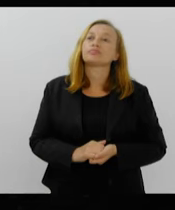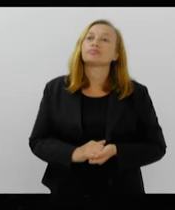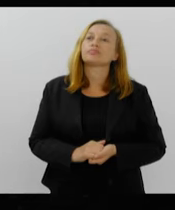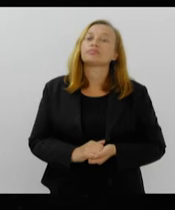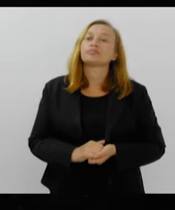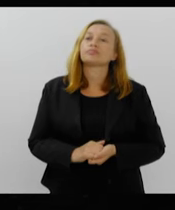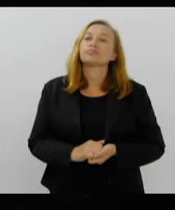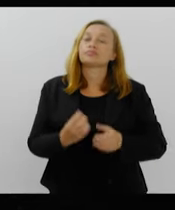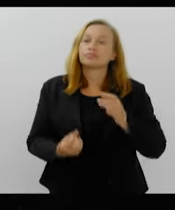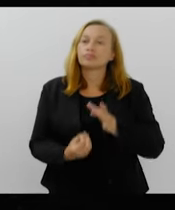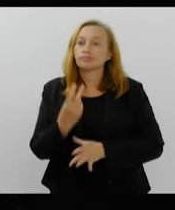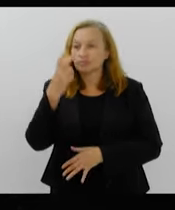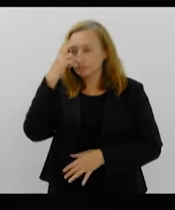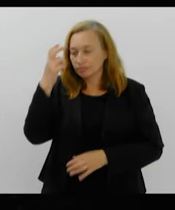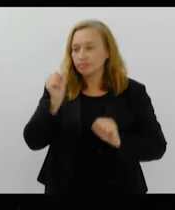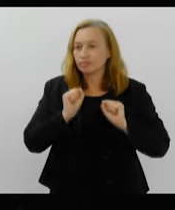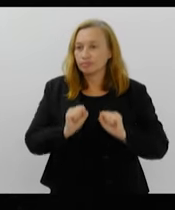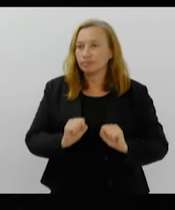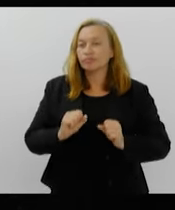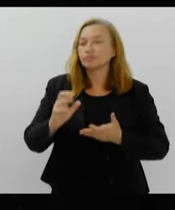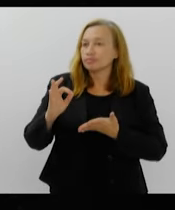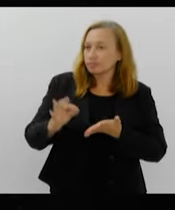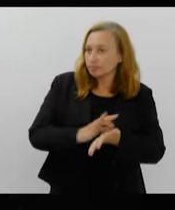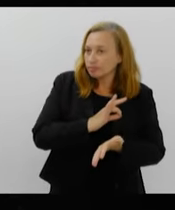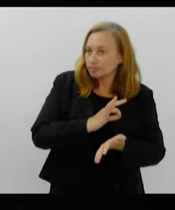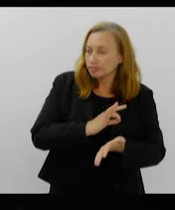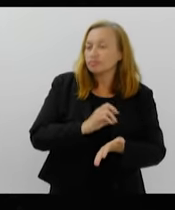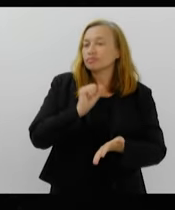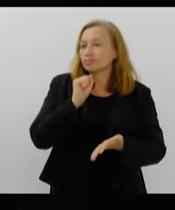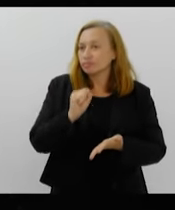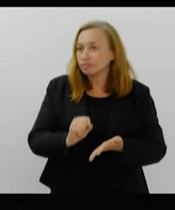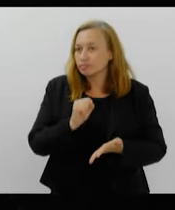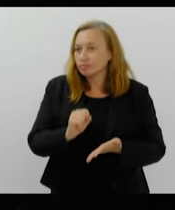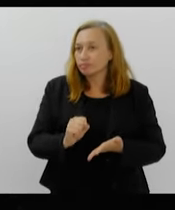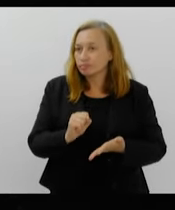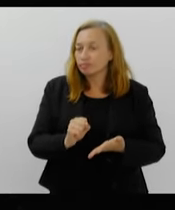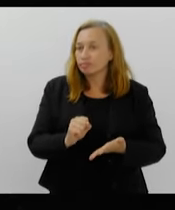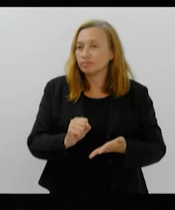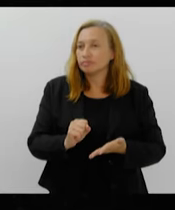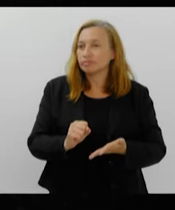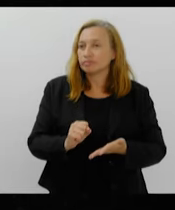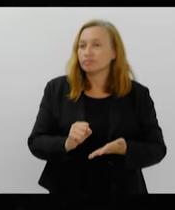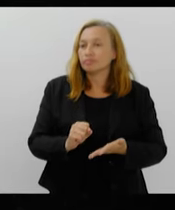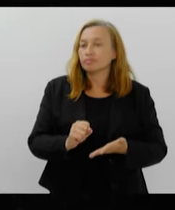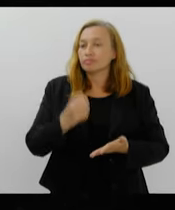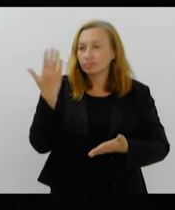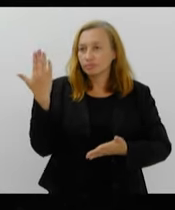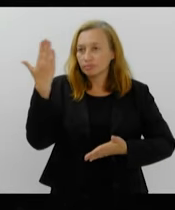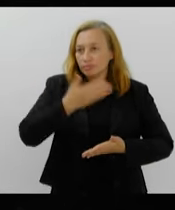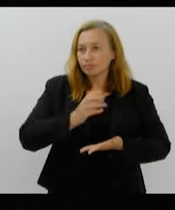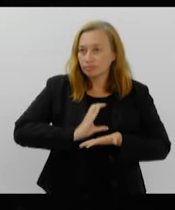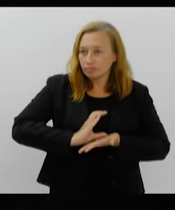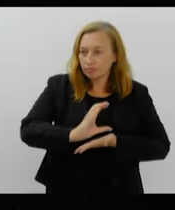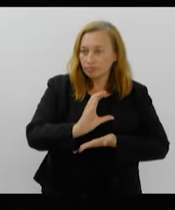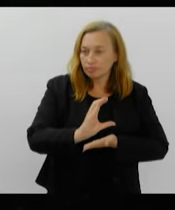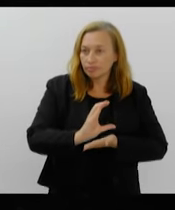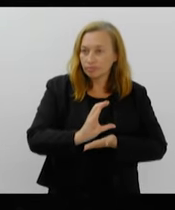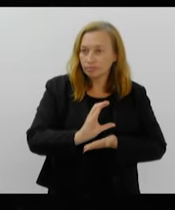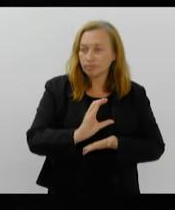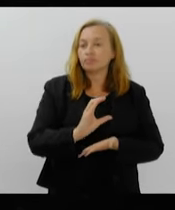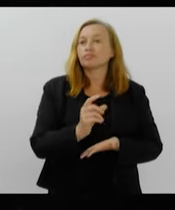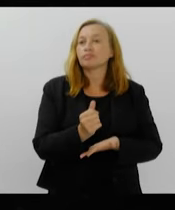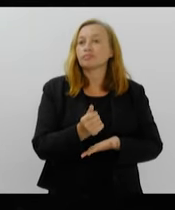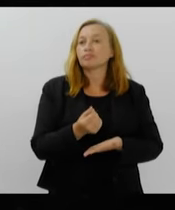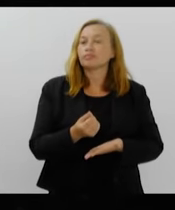fazedores de Cultura possam se inscrever possam prestar contas dos recursos que estão sendo